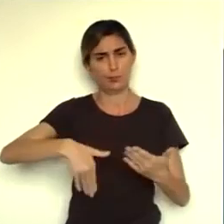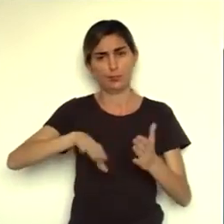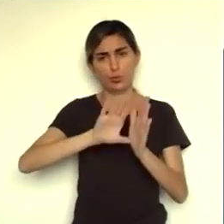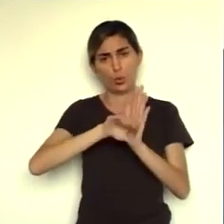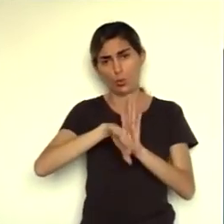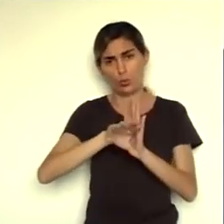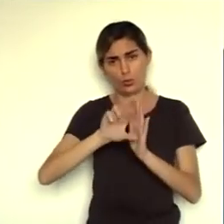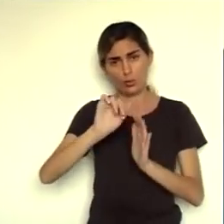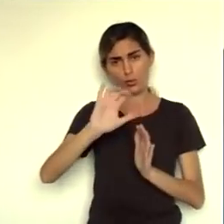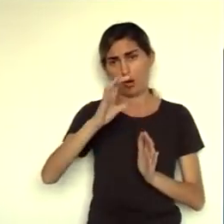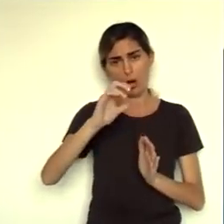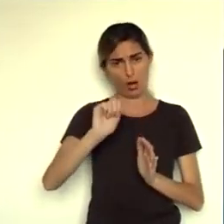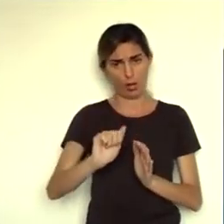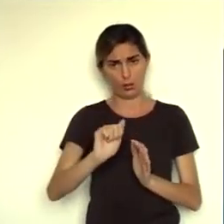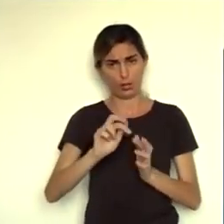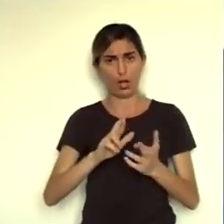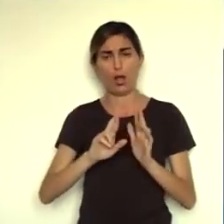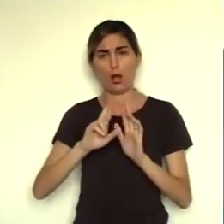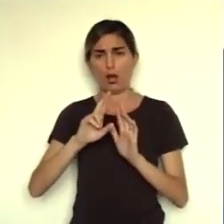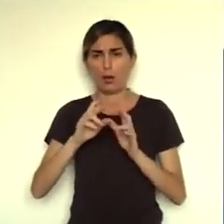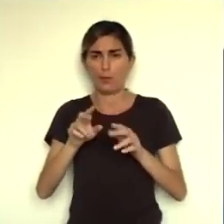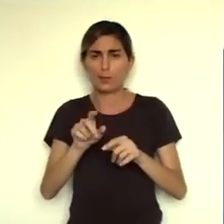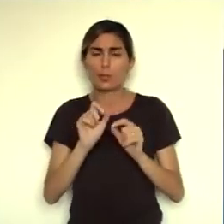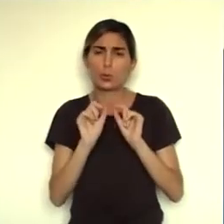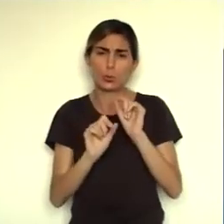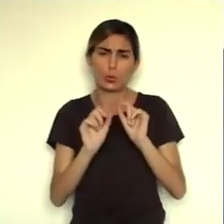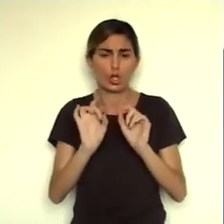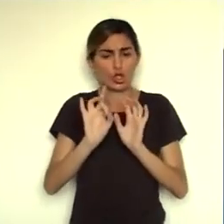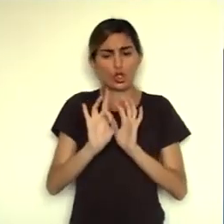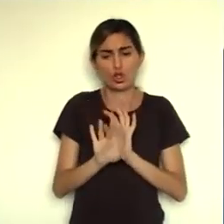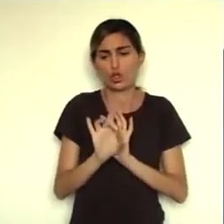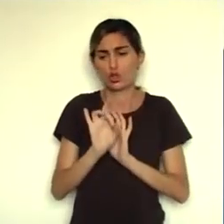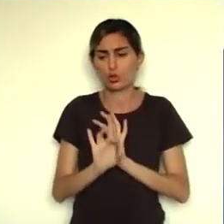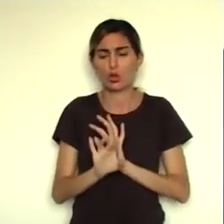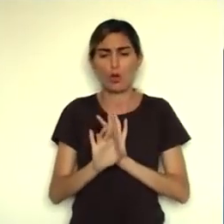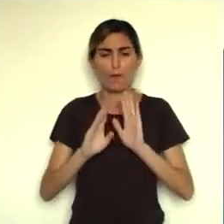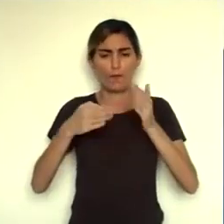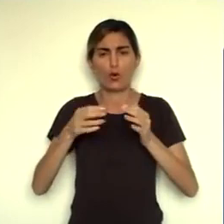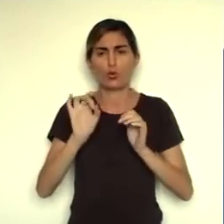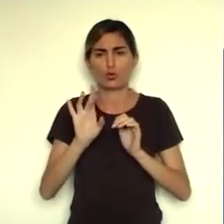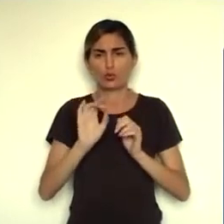Então, o conceito de raça, como ele é um conceito restrito aos aspectos